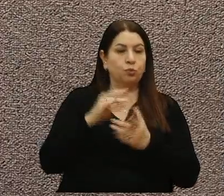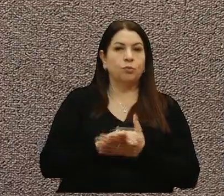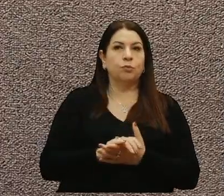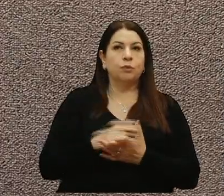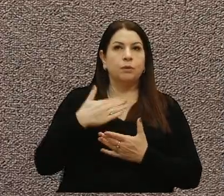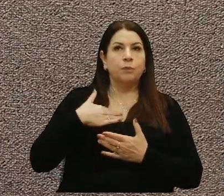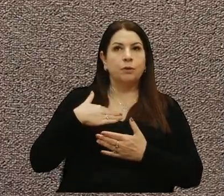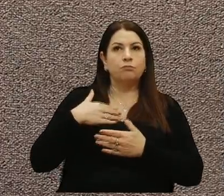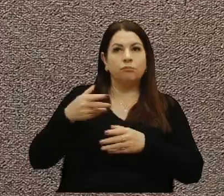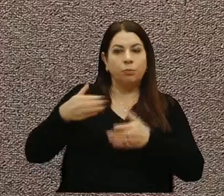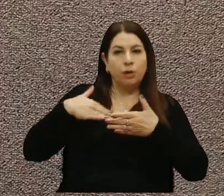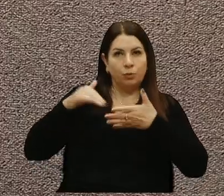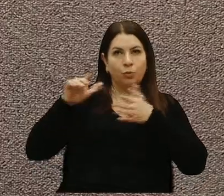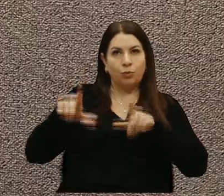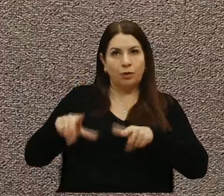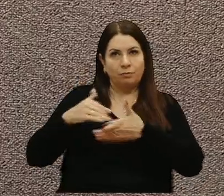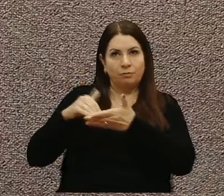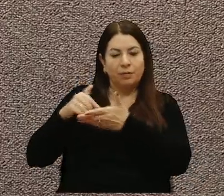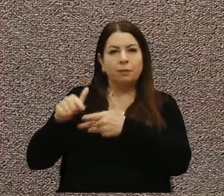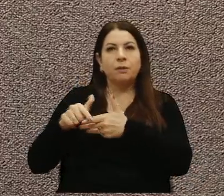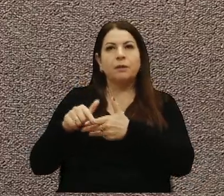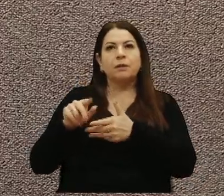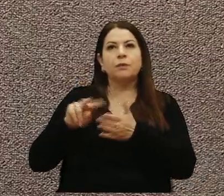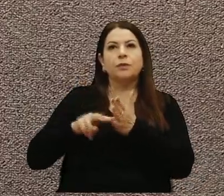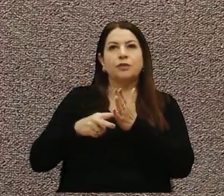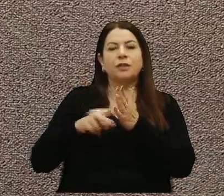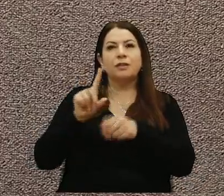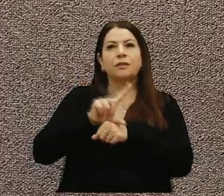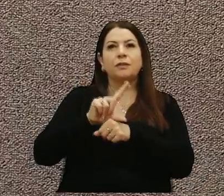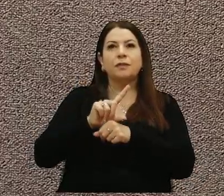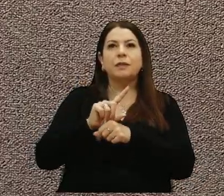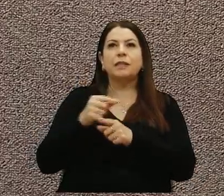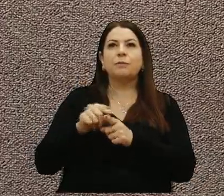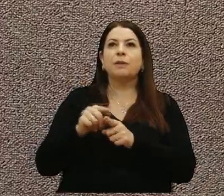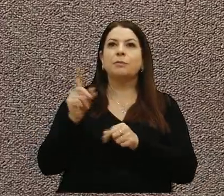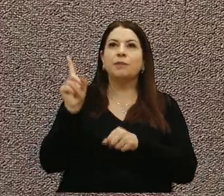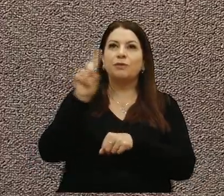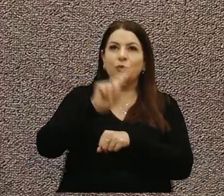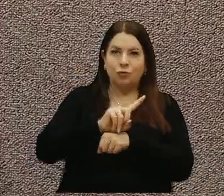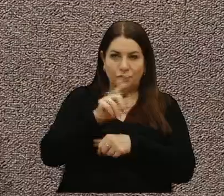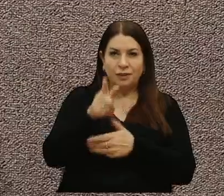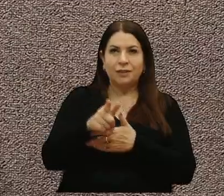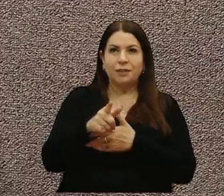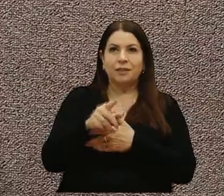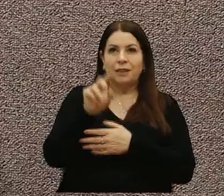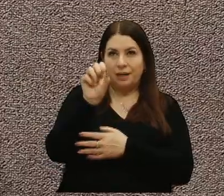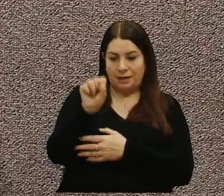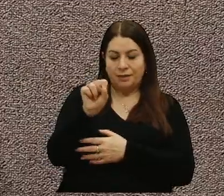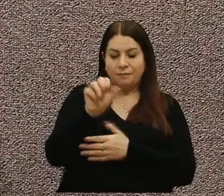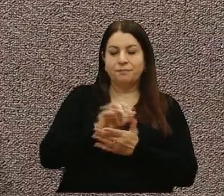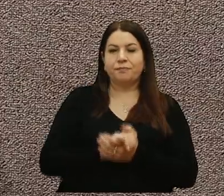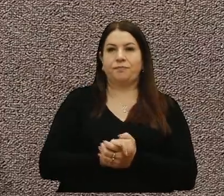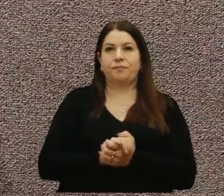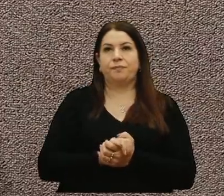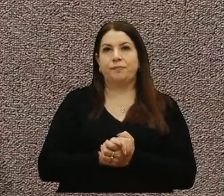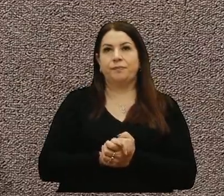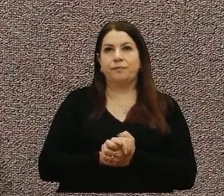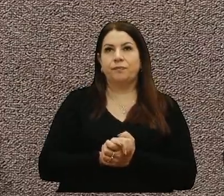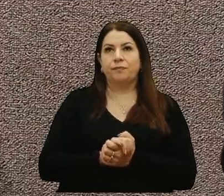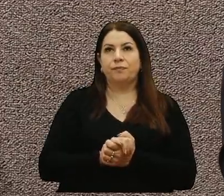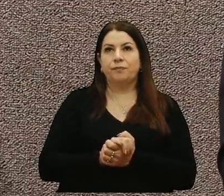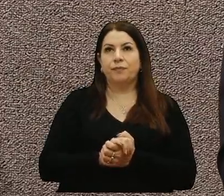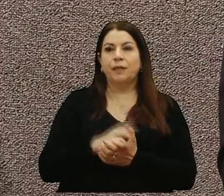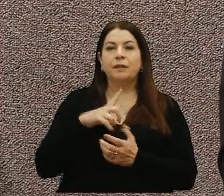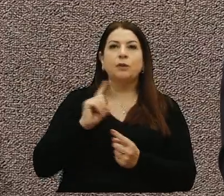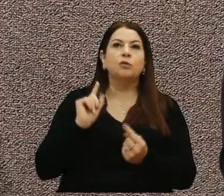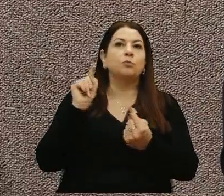meu gabinete o Sind Lojas e fomos provocados para instituir o Dia S, que tem